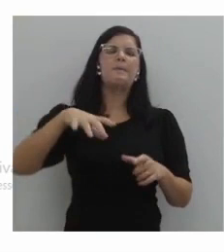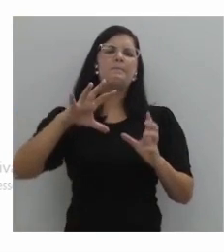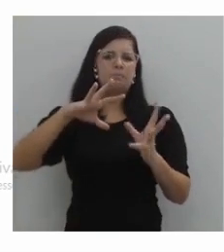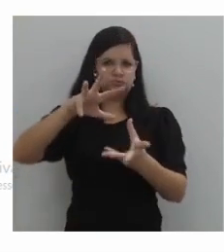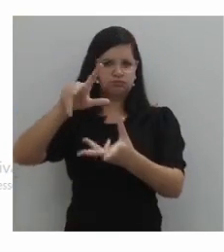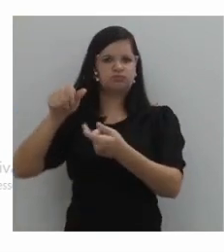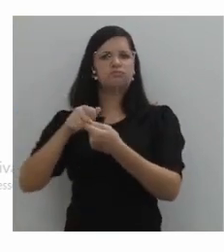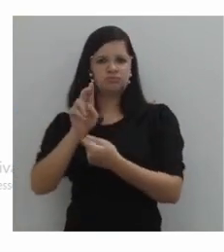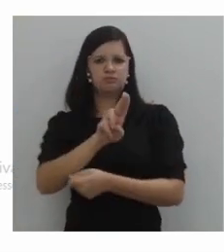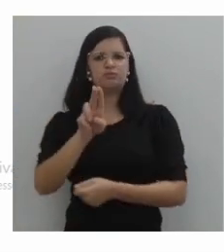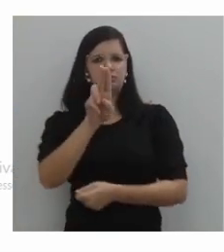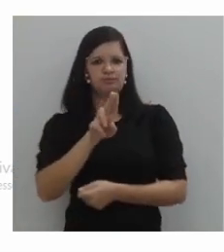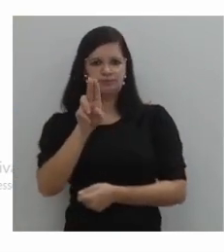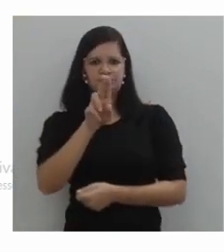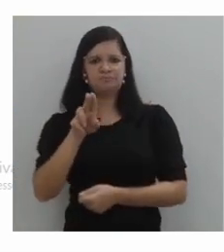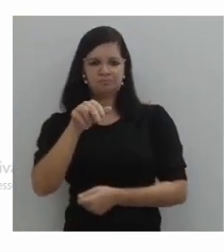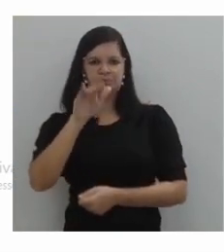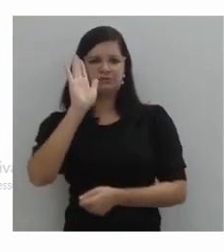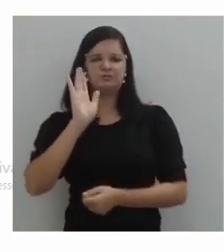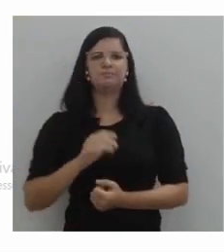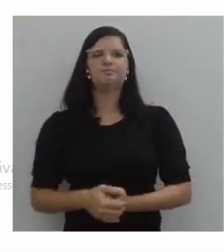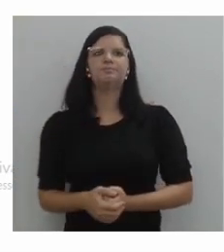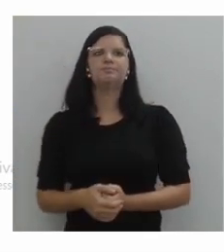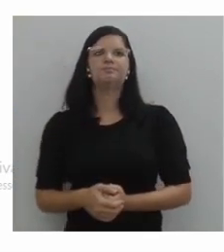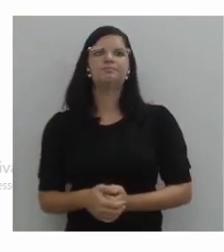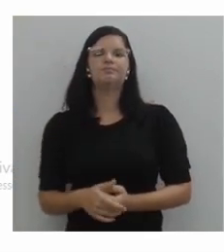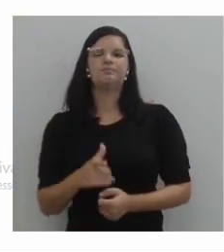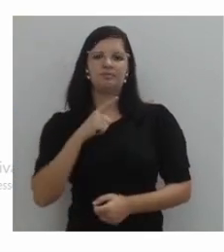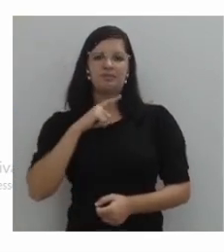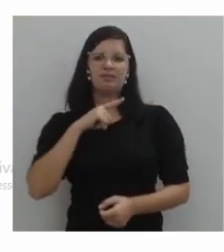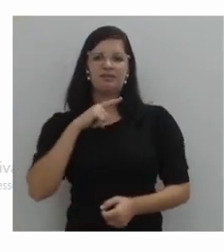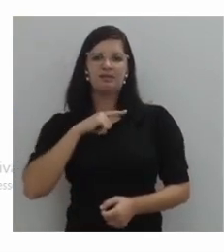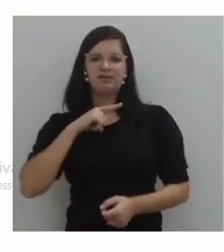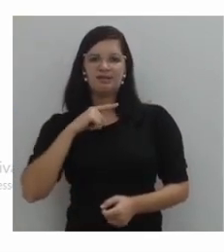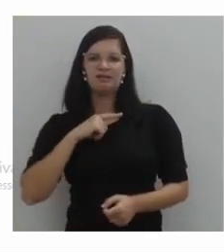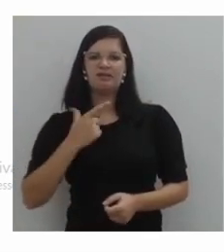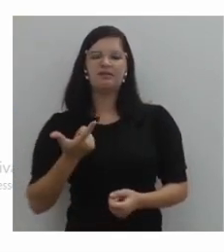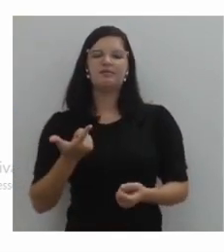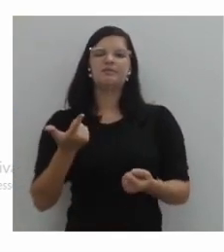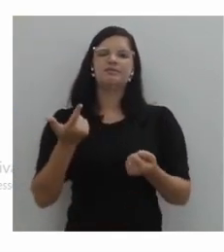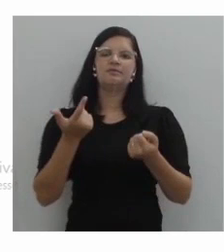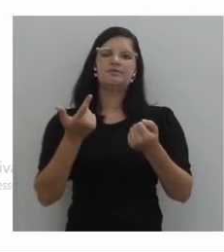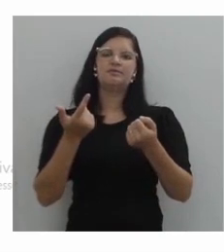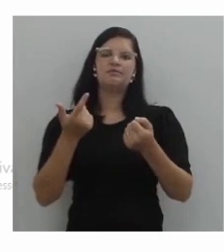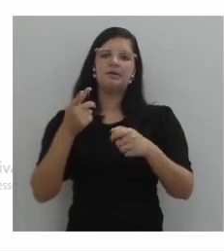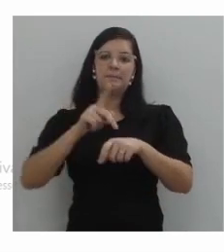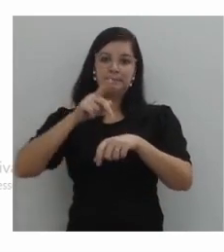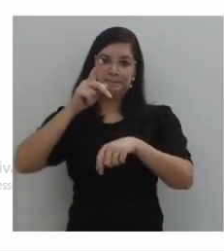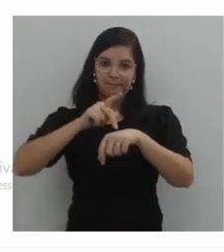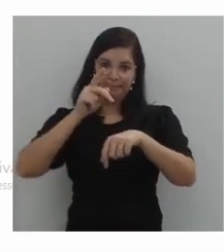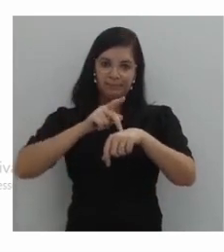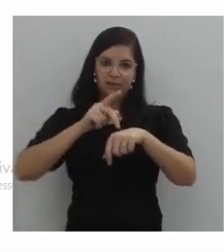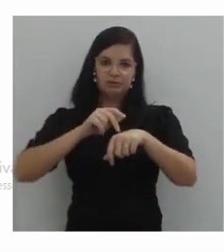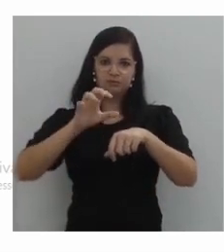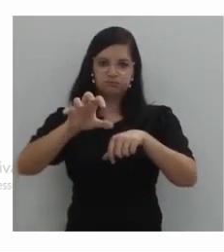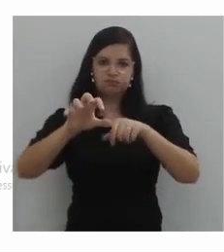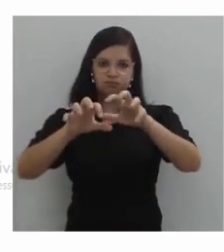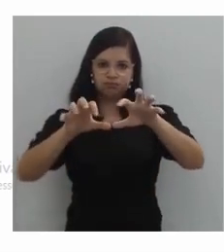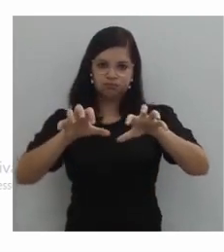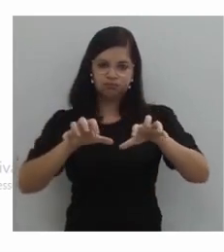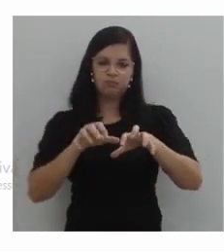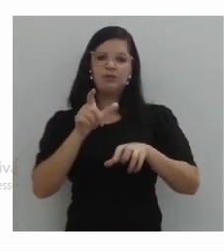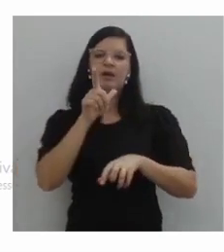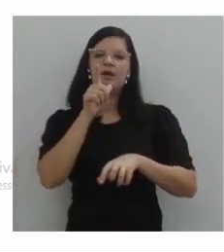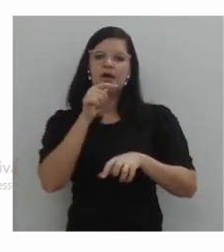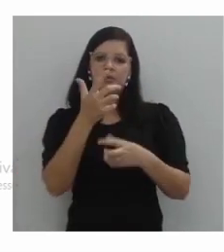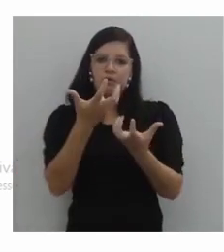planeta também, tá? A gente vai entender que existe uma questão de rochas porosas que absorvem